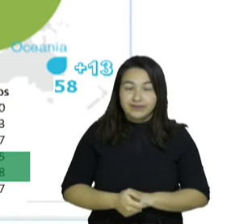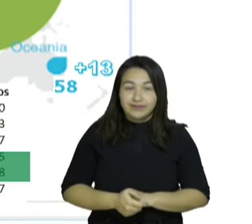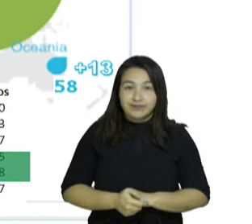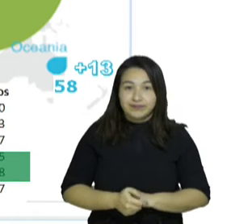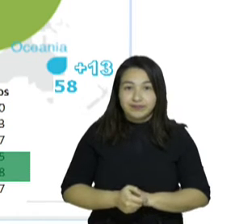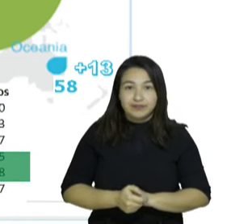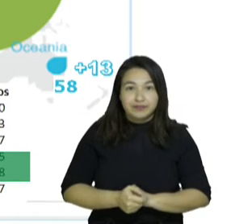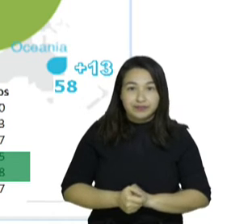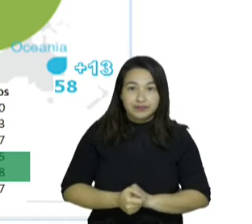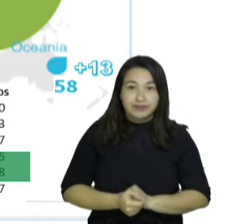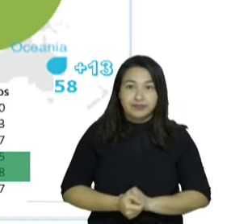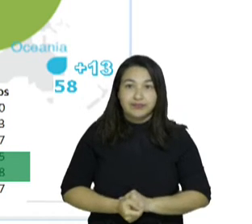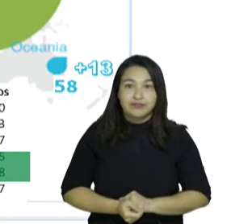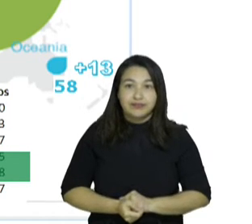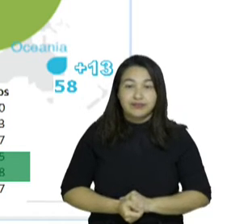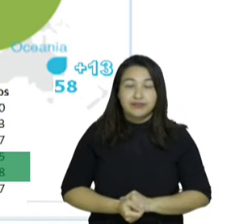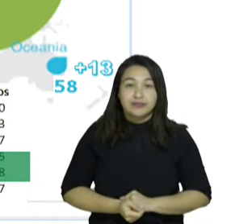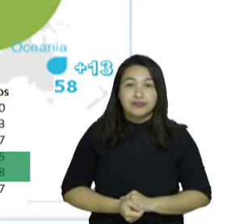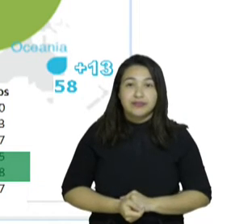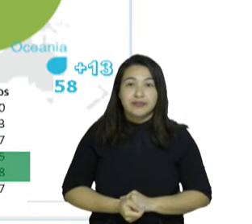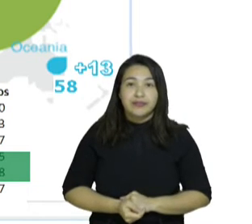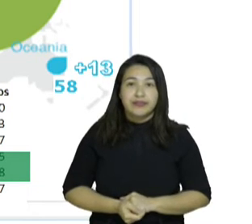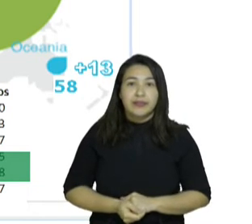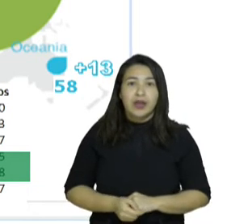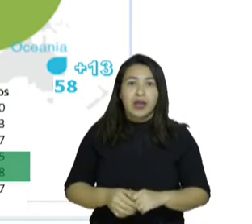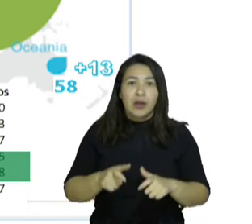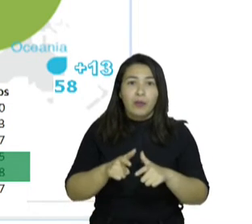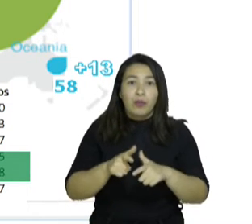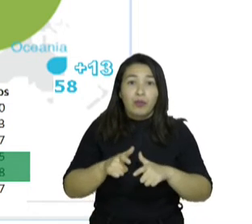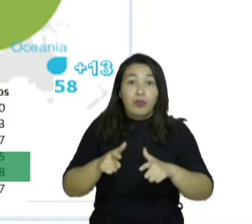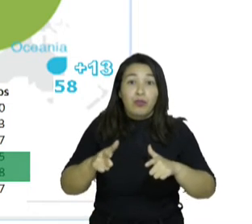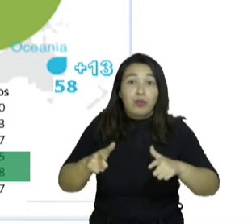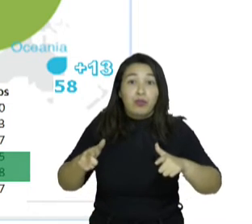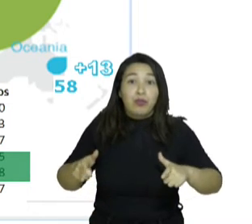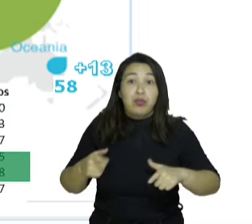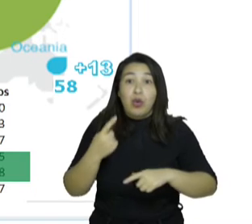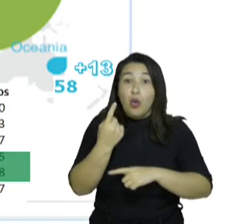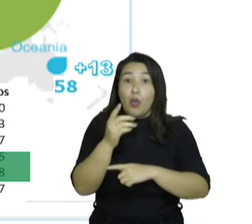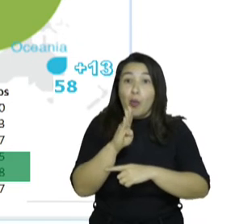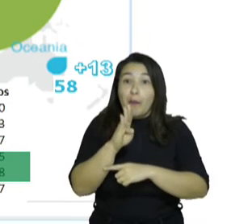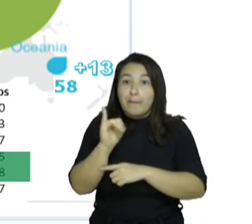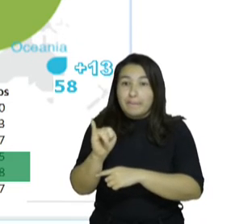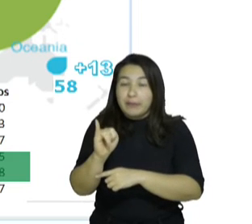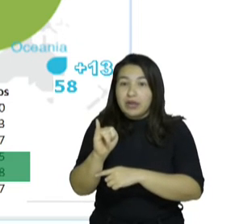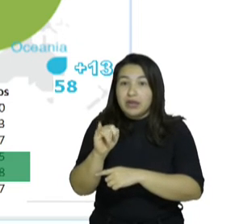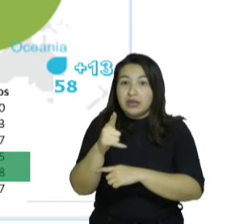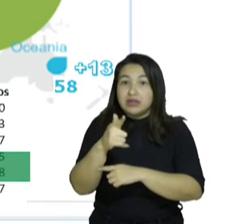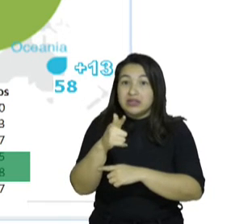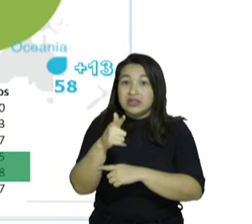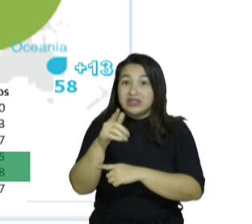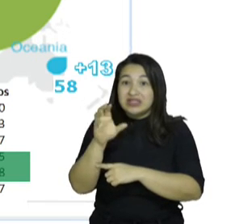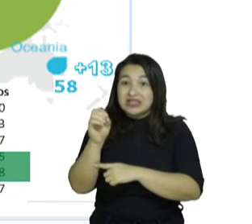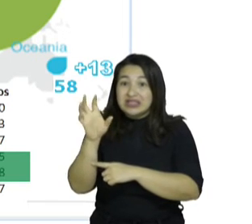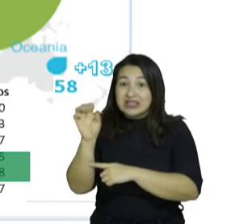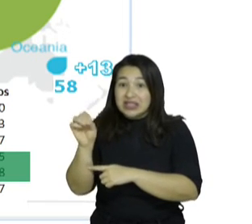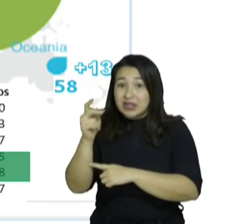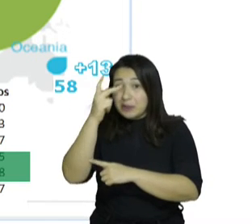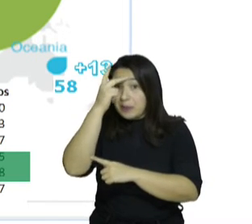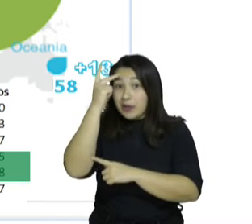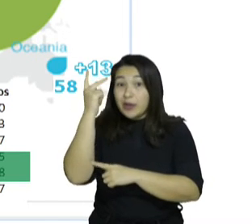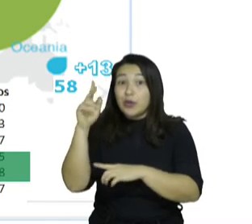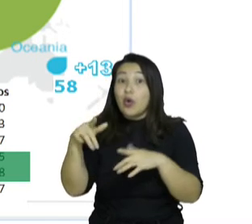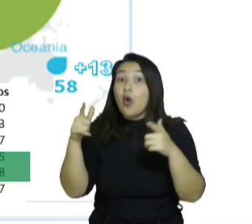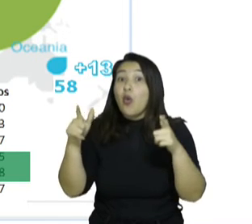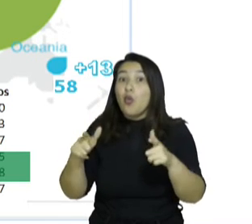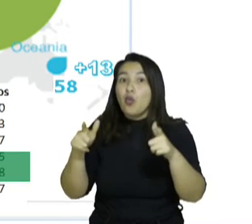oficiais Aonde que tá esse crescimento de um bilhão 700 milhões de pessoas quando a